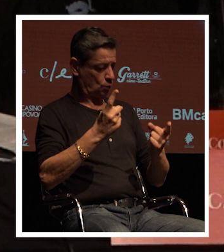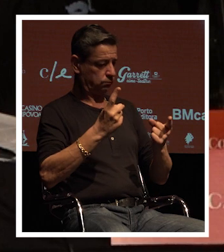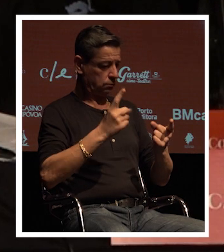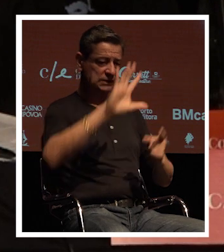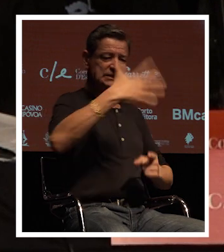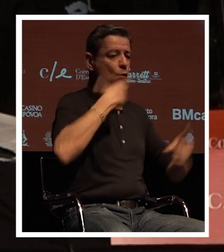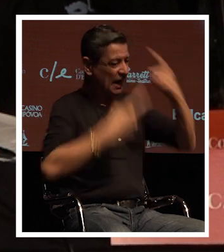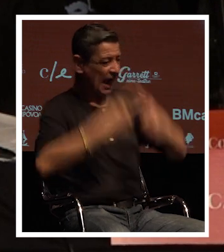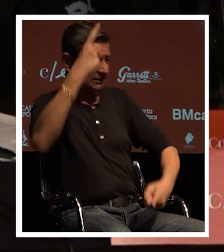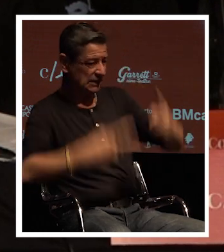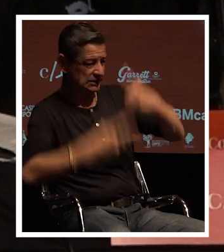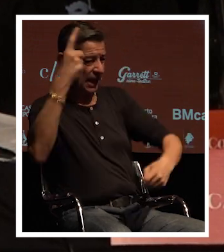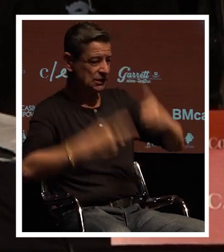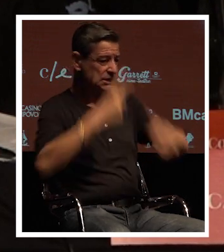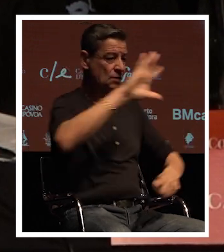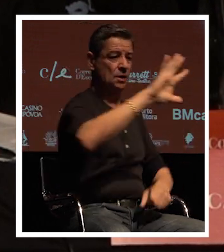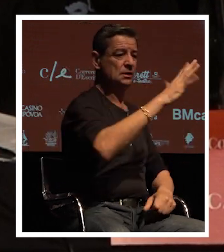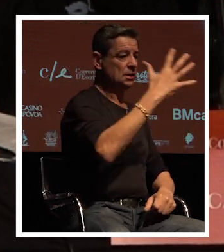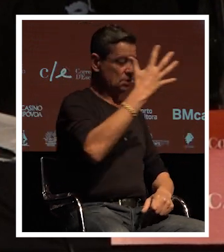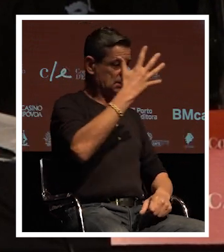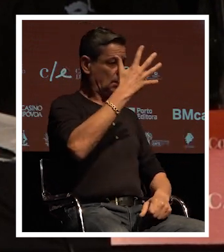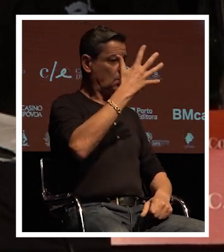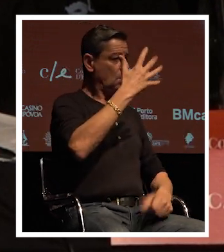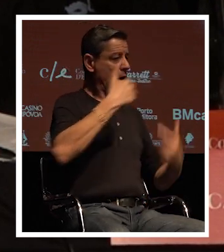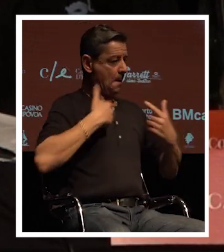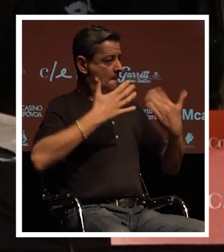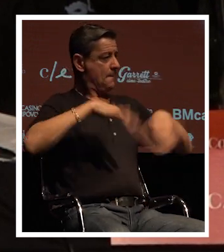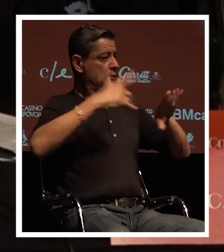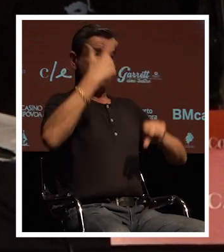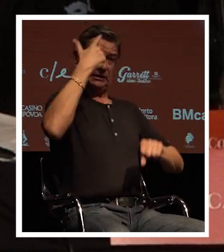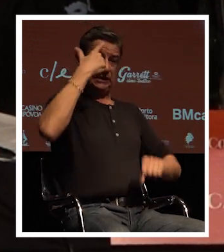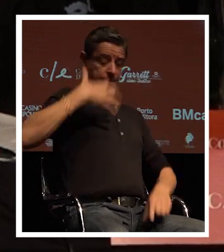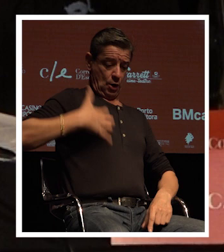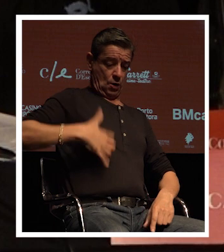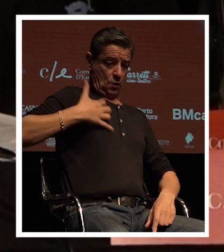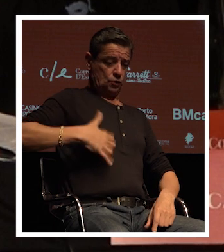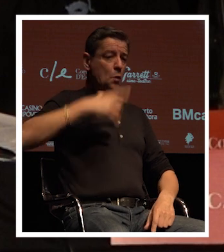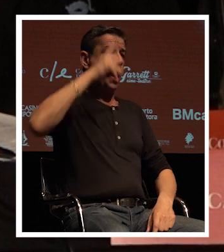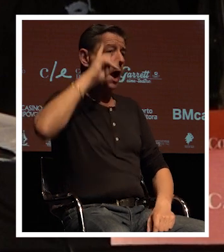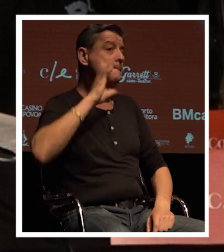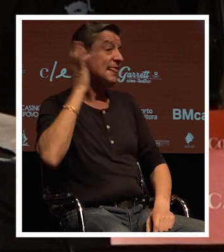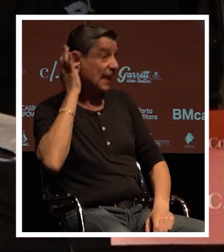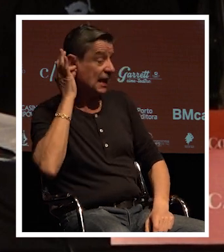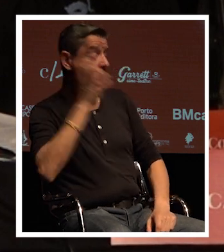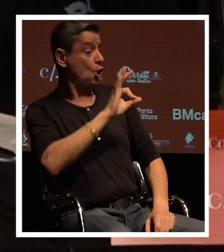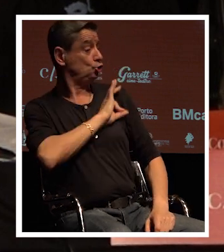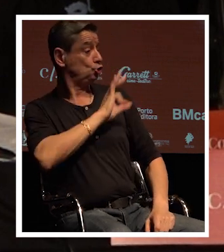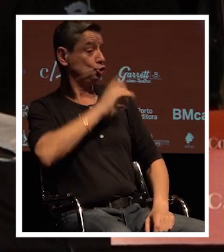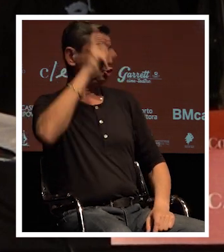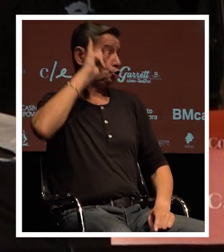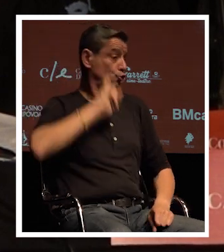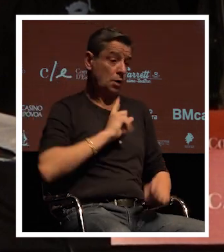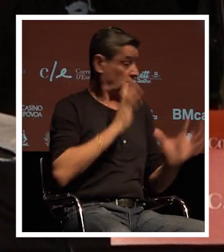cinco queixas Afinal eu que julgava ter feito um elogio chamara menina e senhora a uma pessoa não